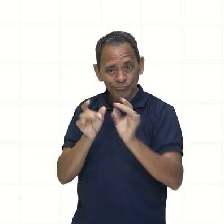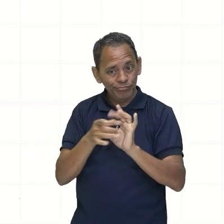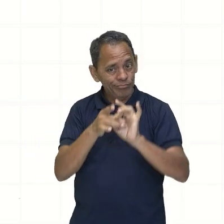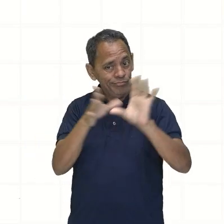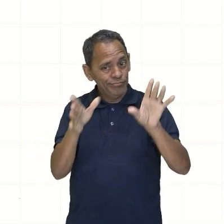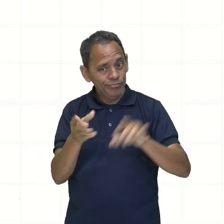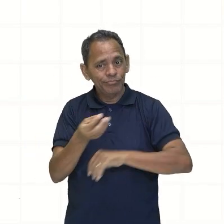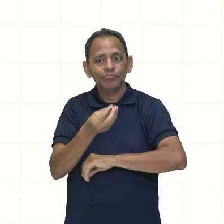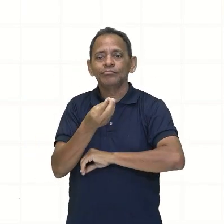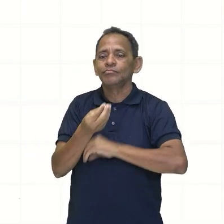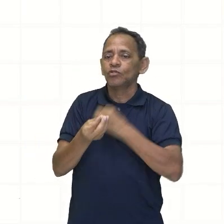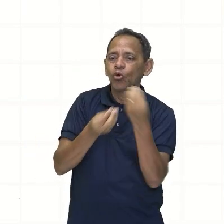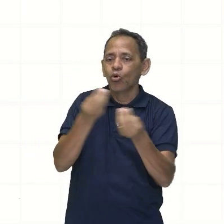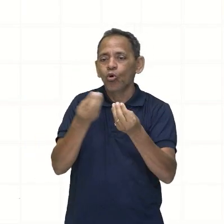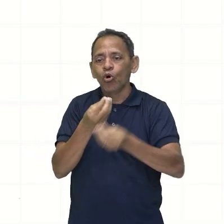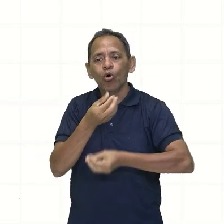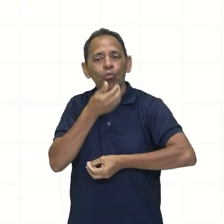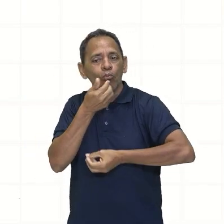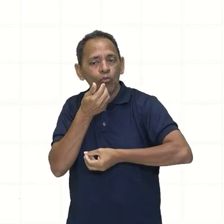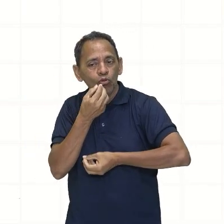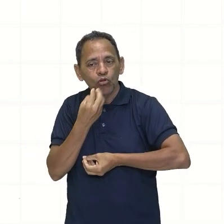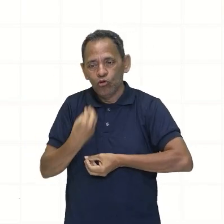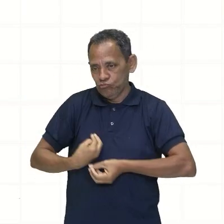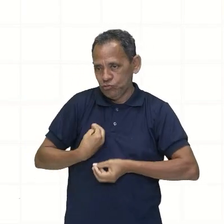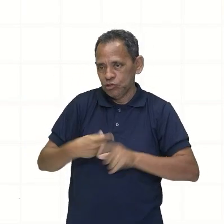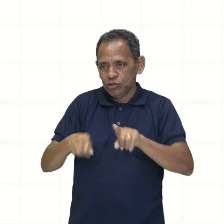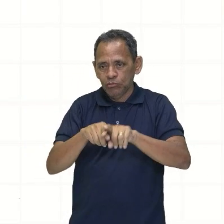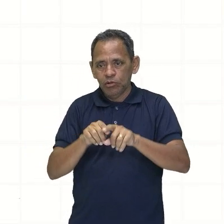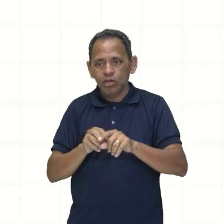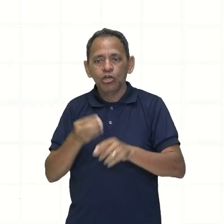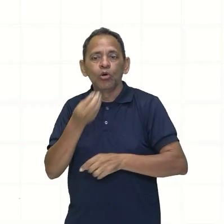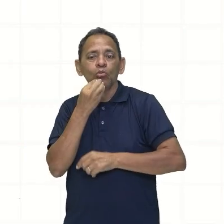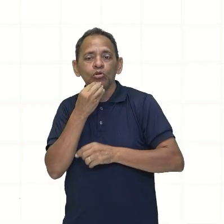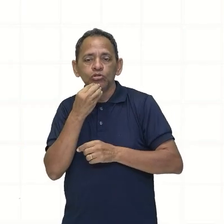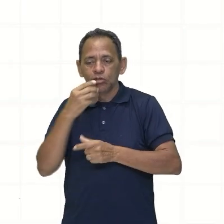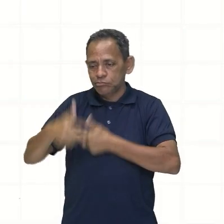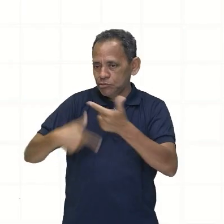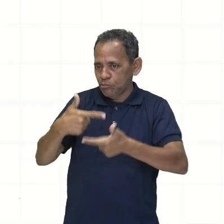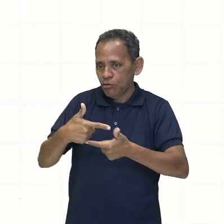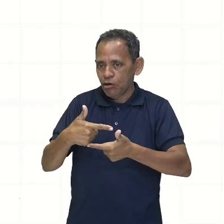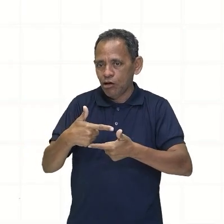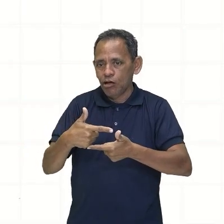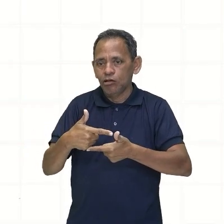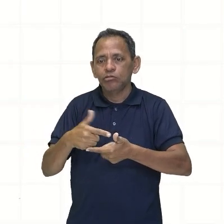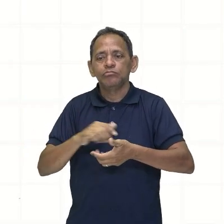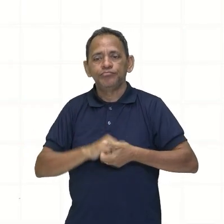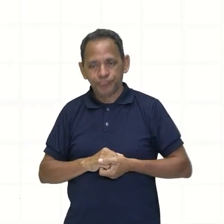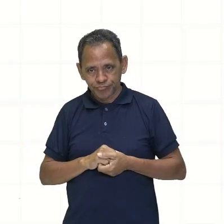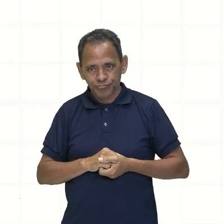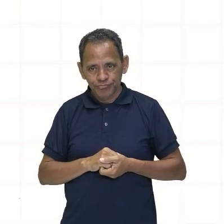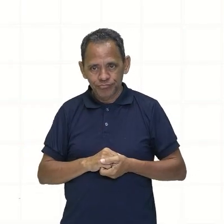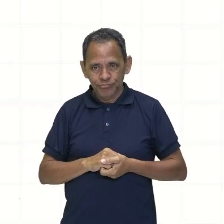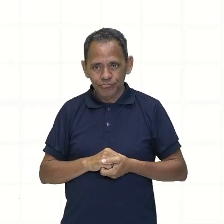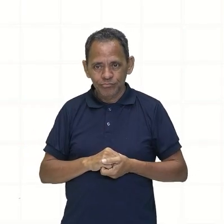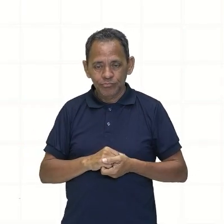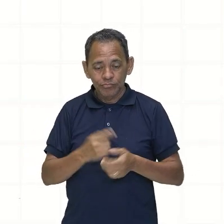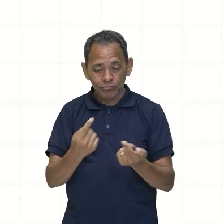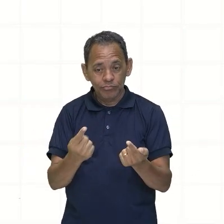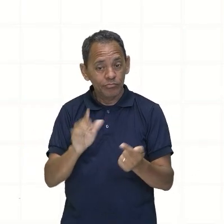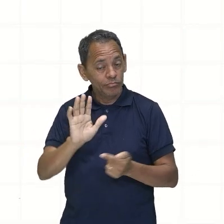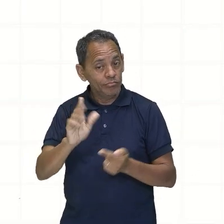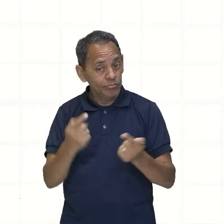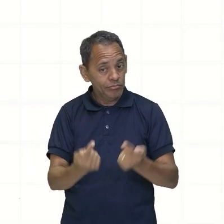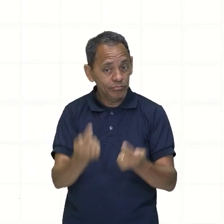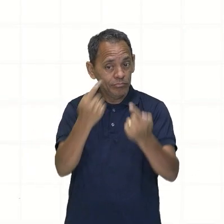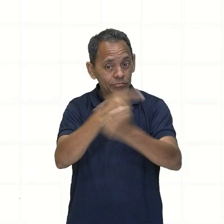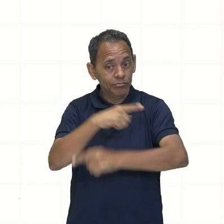vida, oportunidades de trabalho, nós estamos falando aí da imigração livre. Em contrapartida, nós